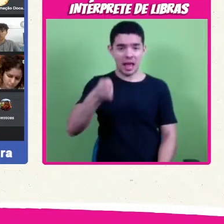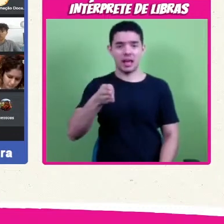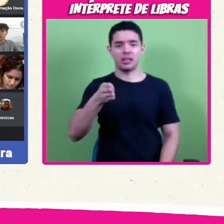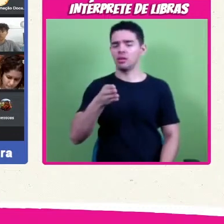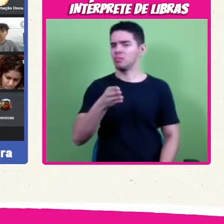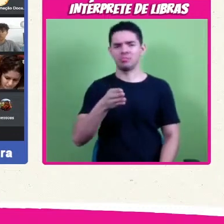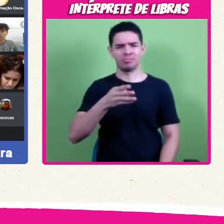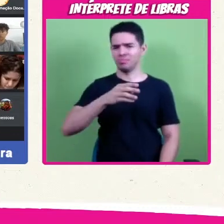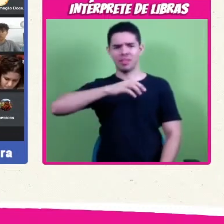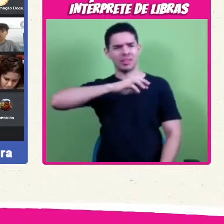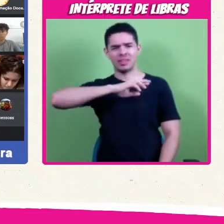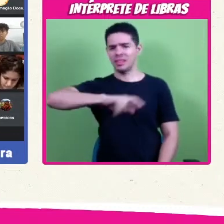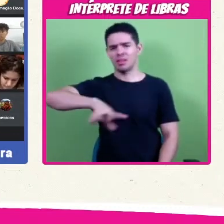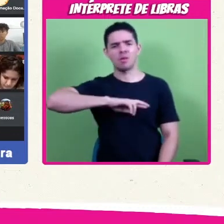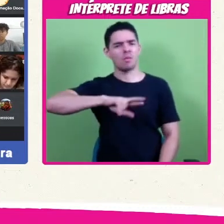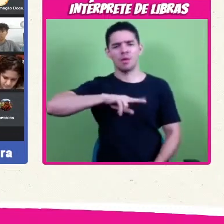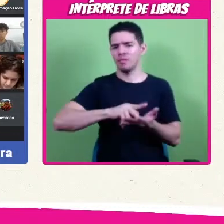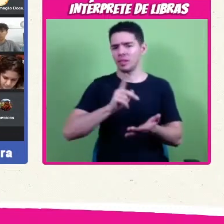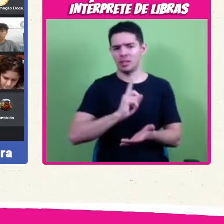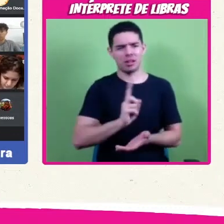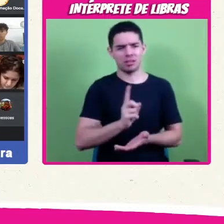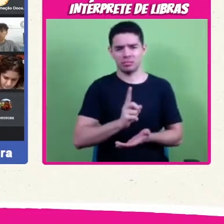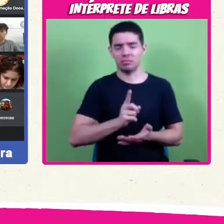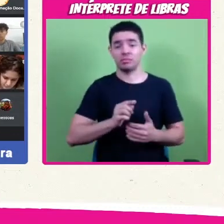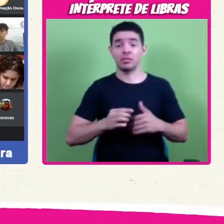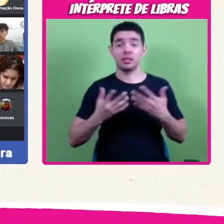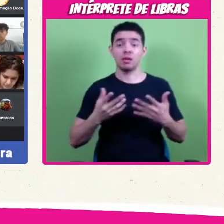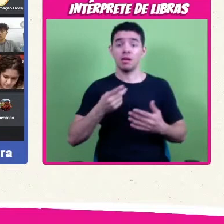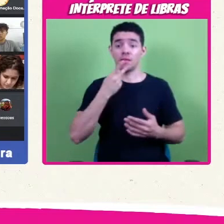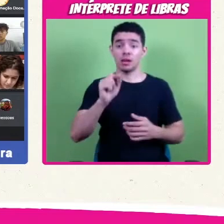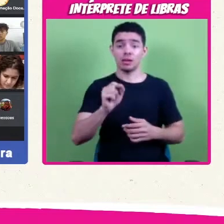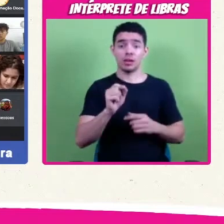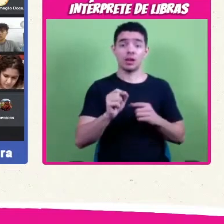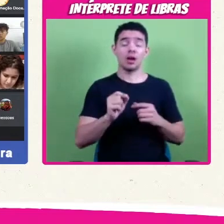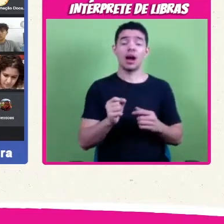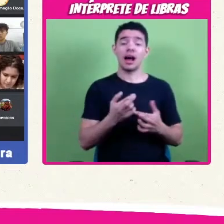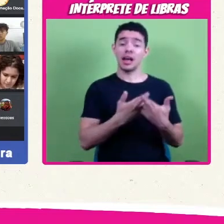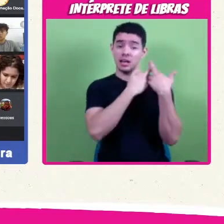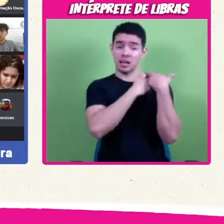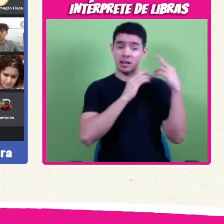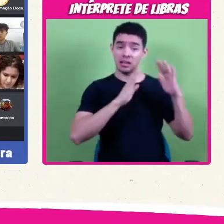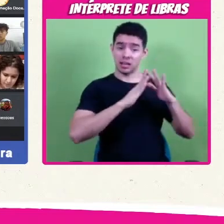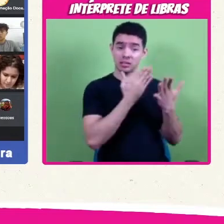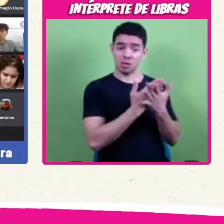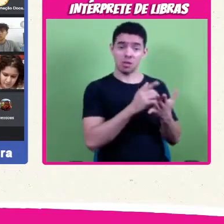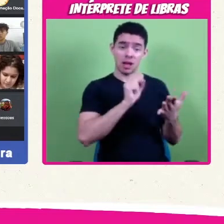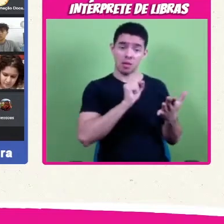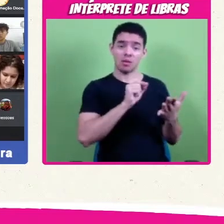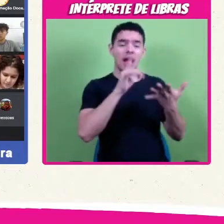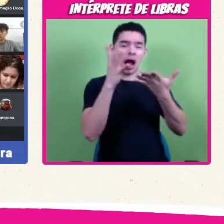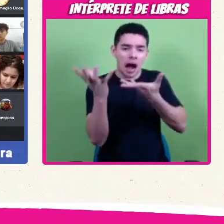isso não existe, e vale a pena a gente reforçar de que o dever da escola é, sobretudo, acolher